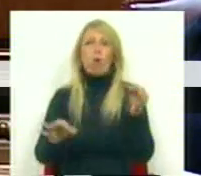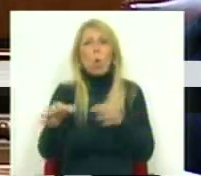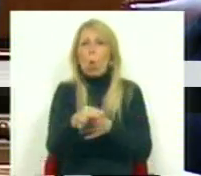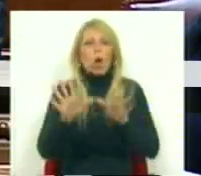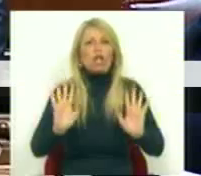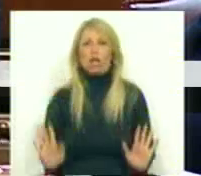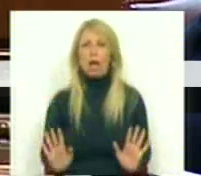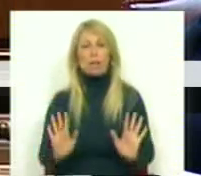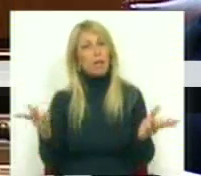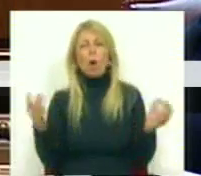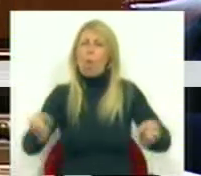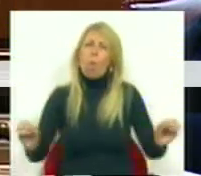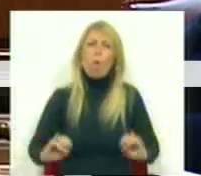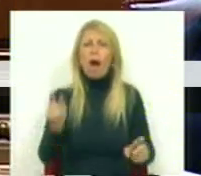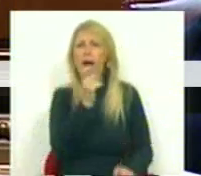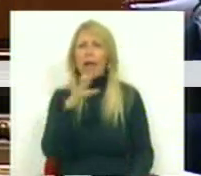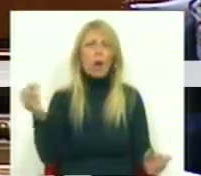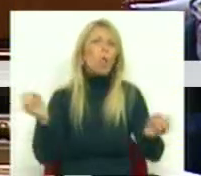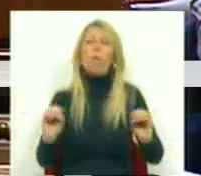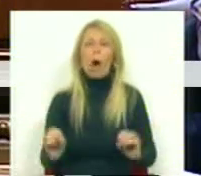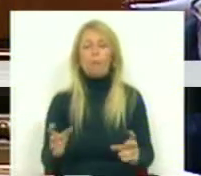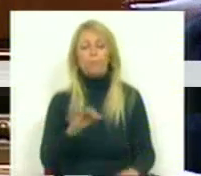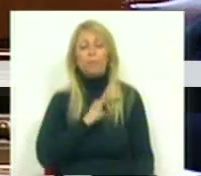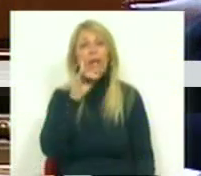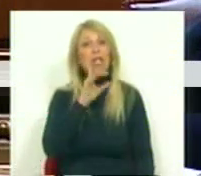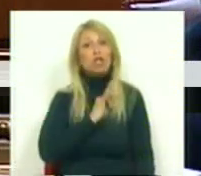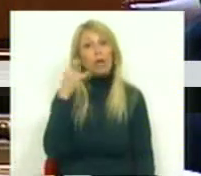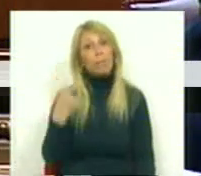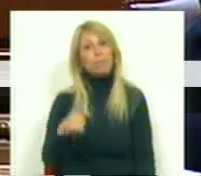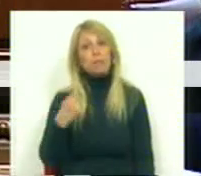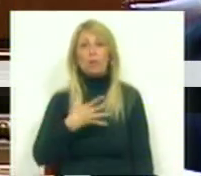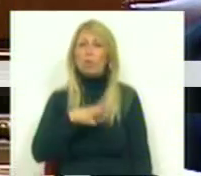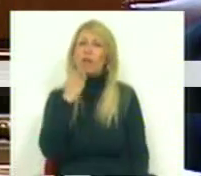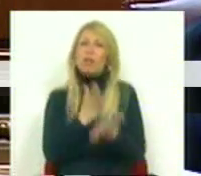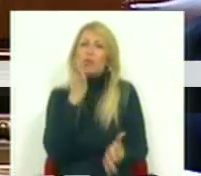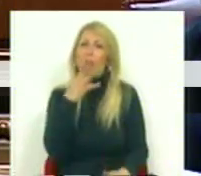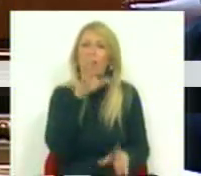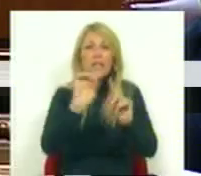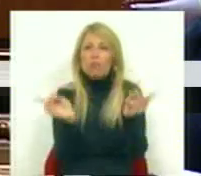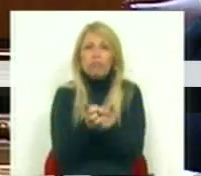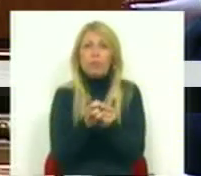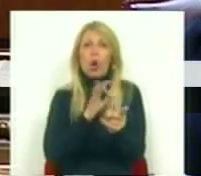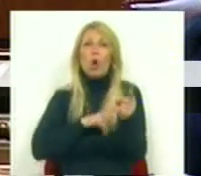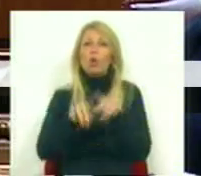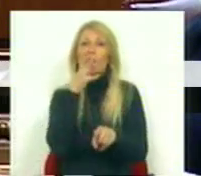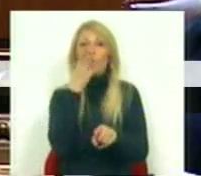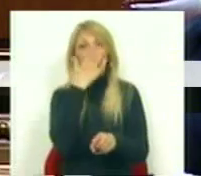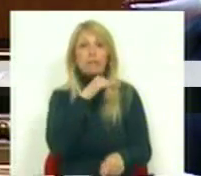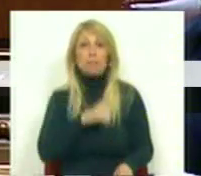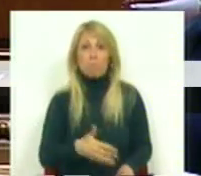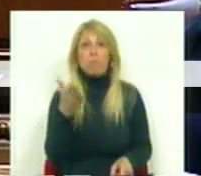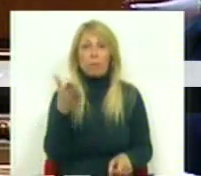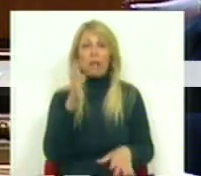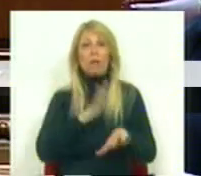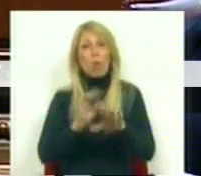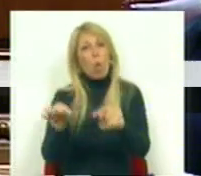há nenhum erro. Senhora Presidente, eu queria só dizer telegraficamente ao senhor deputado, se me permitir, porque